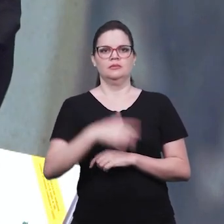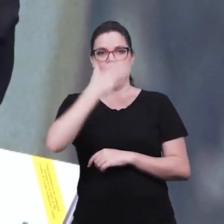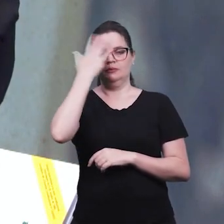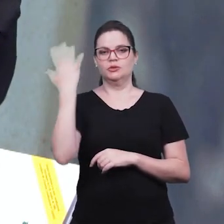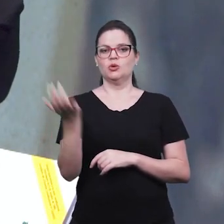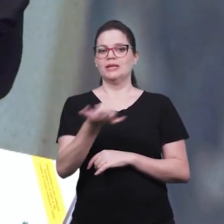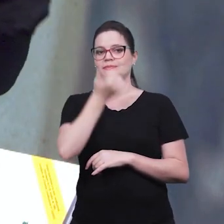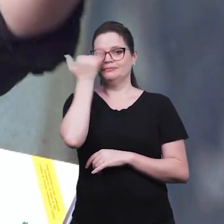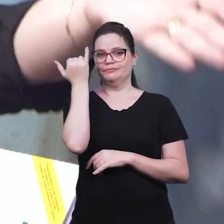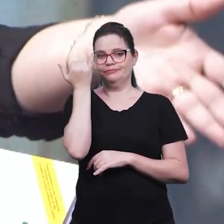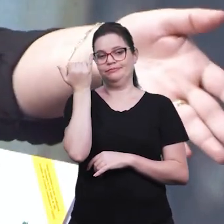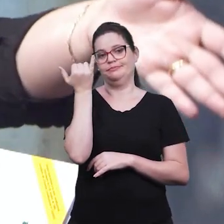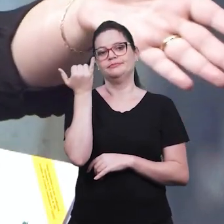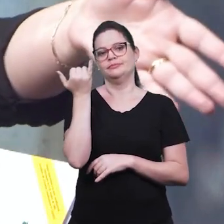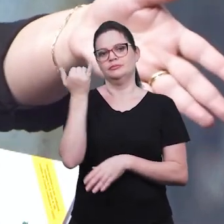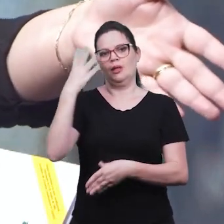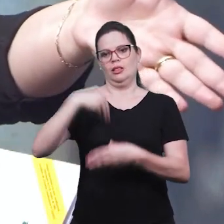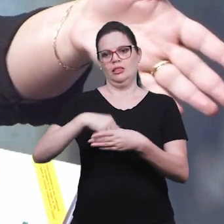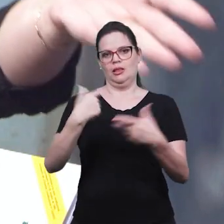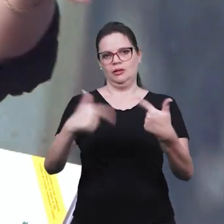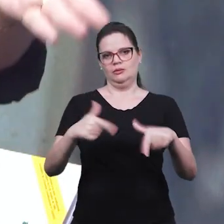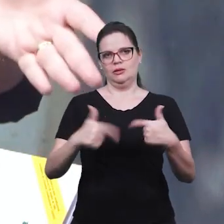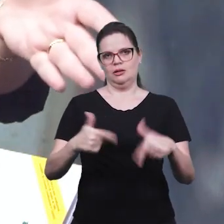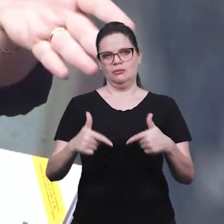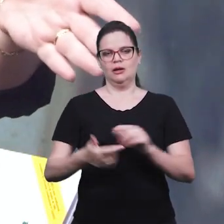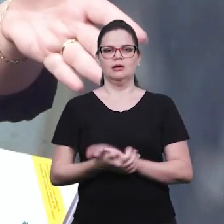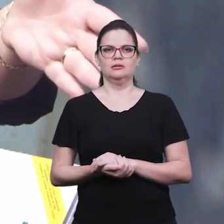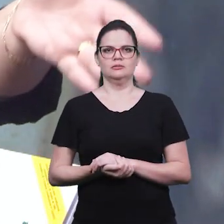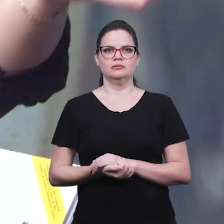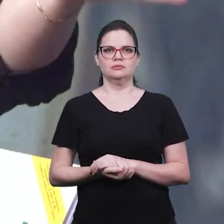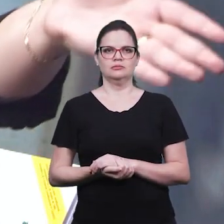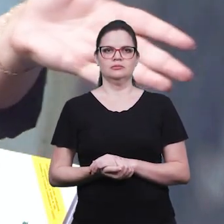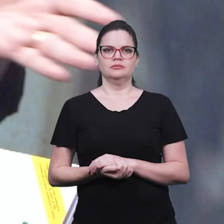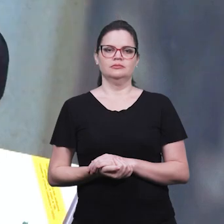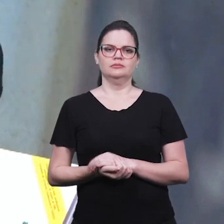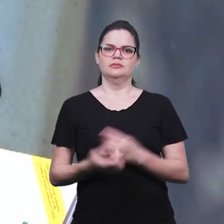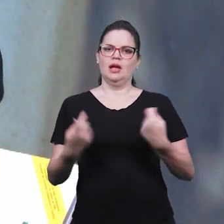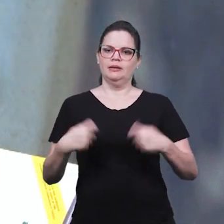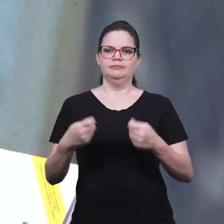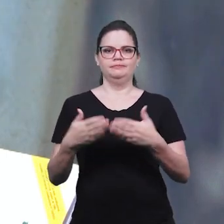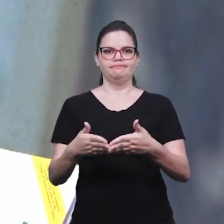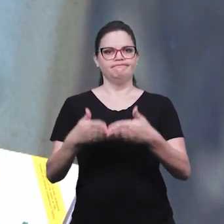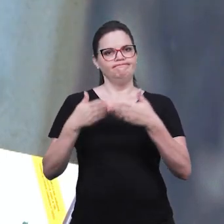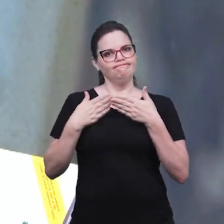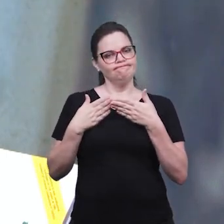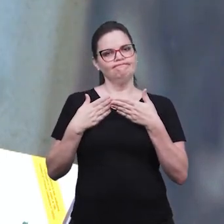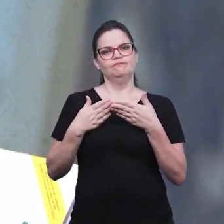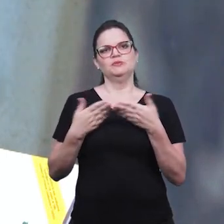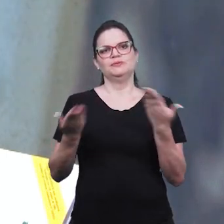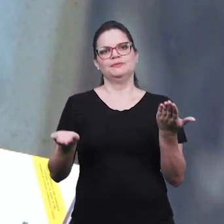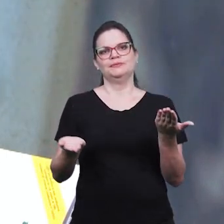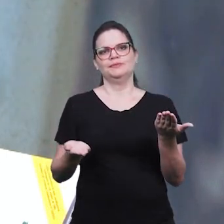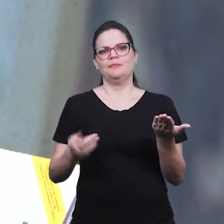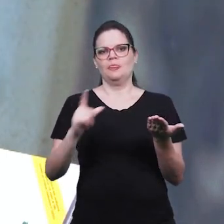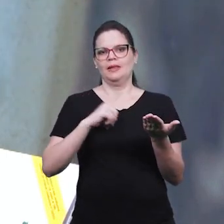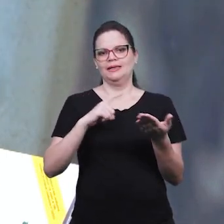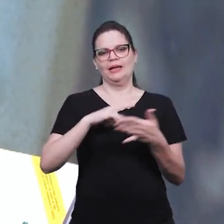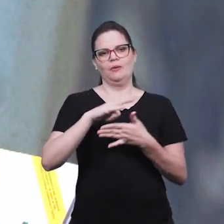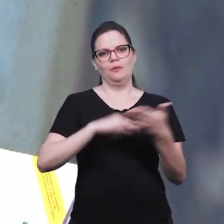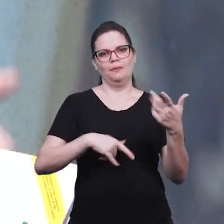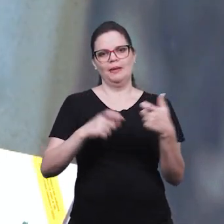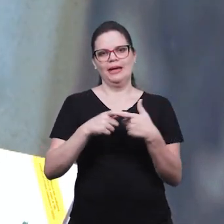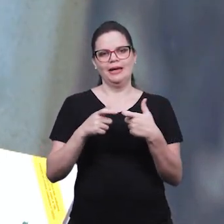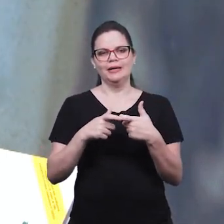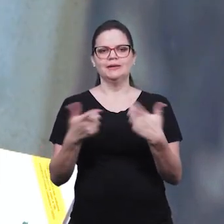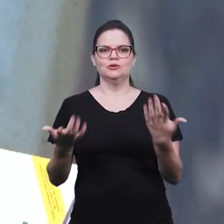a pessoa se acidentou no trabalho, por acidente Sim. também, aí a pessoa tem que se afastar, às vezes tem